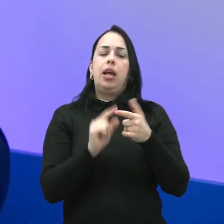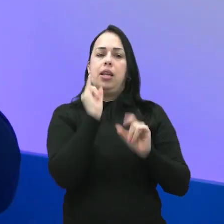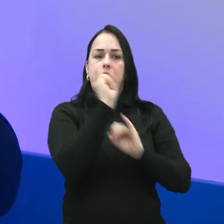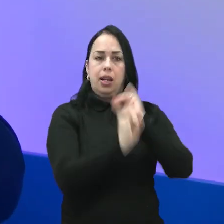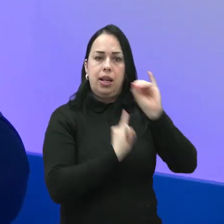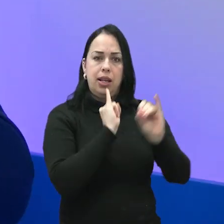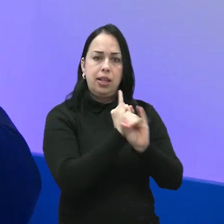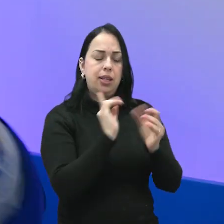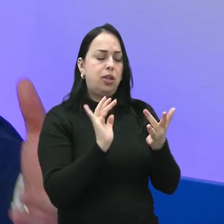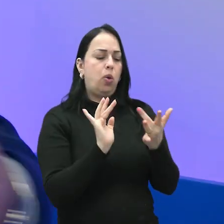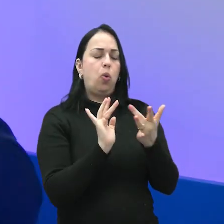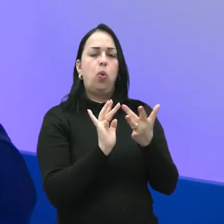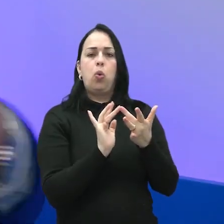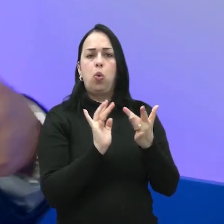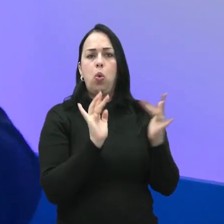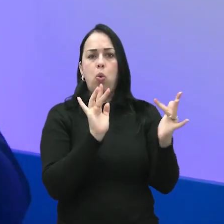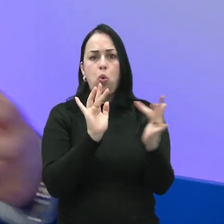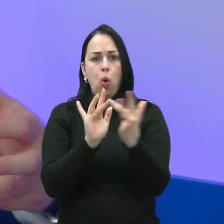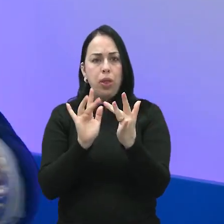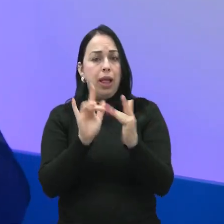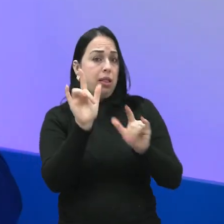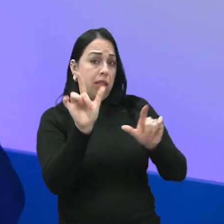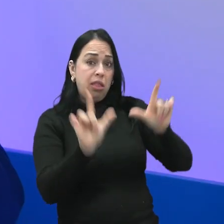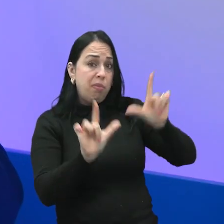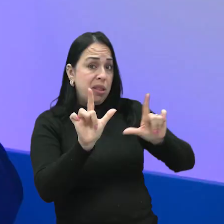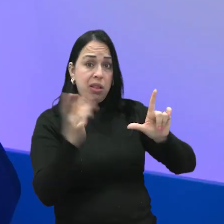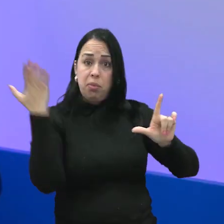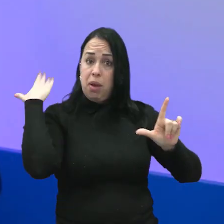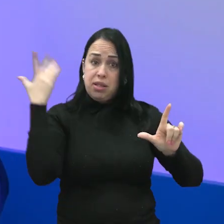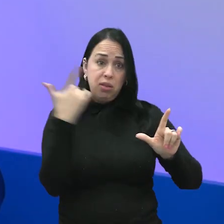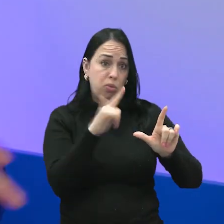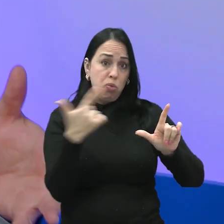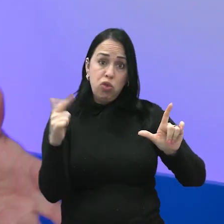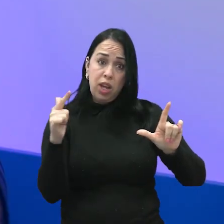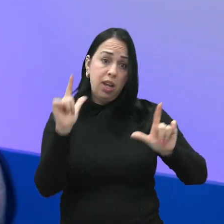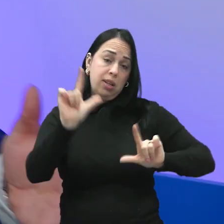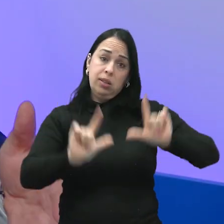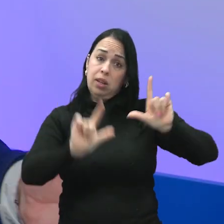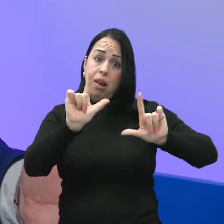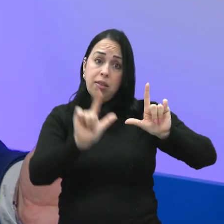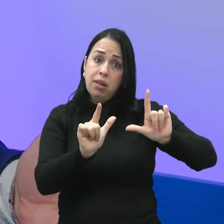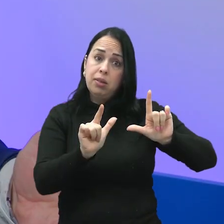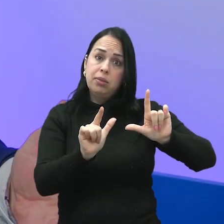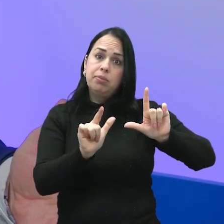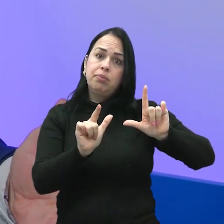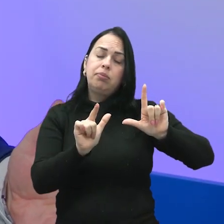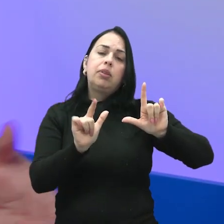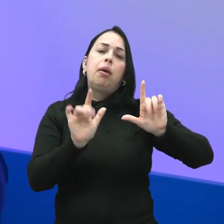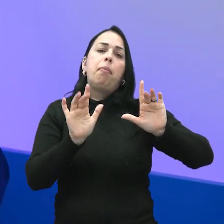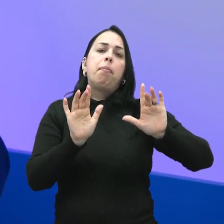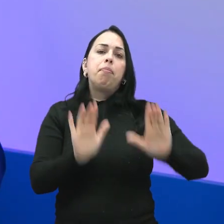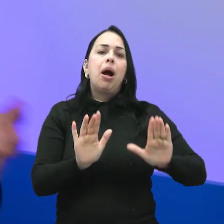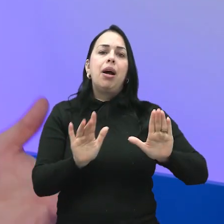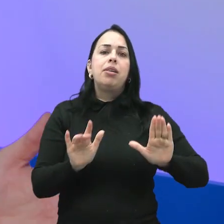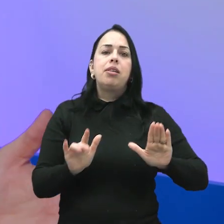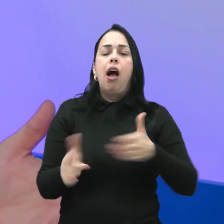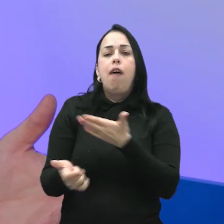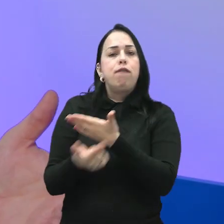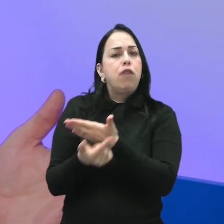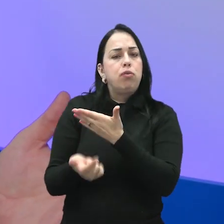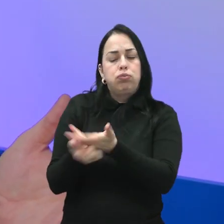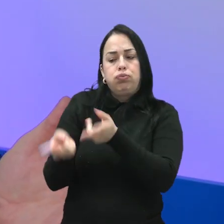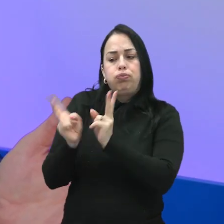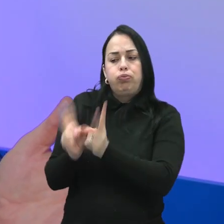aí internet, um contato mais próximo, a própria televisão, que não existia até uns anos atrás. Mas